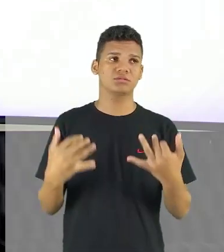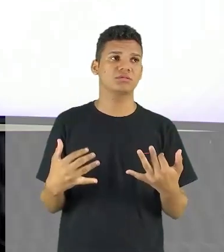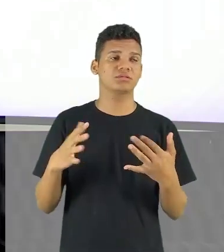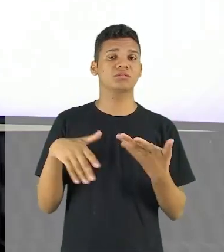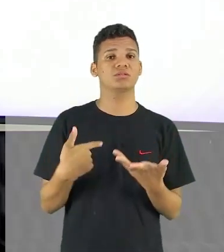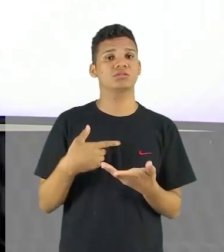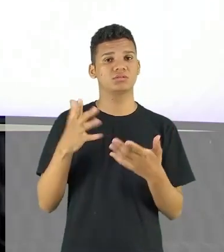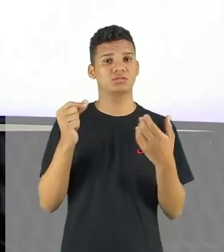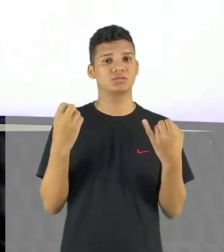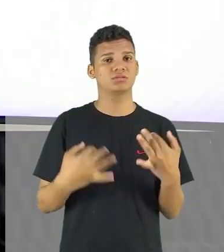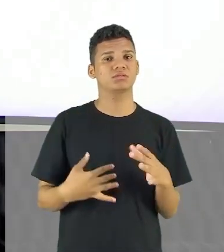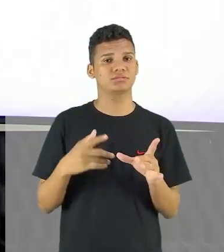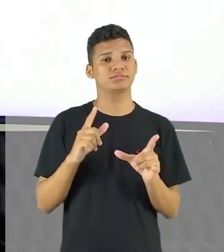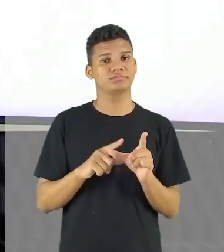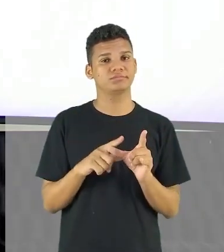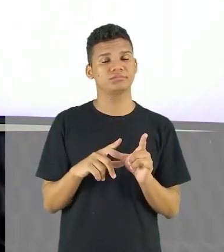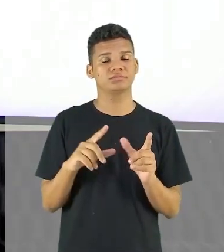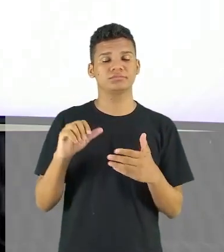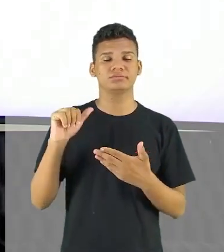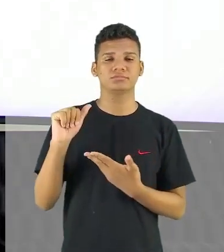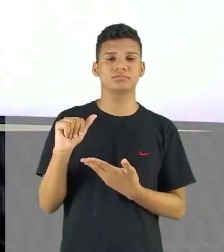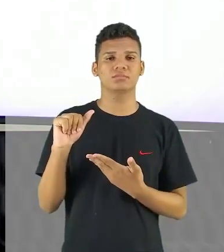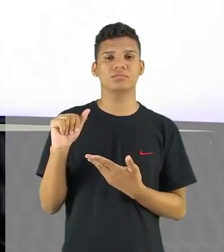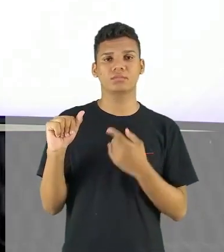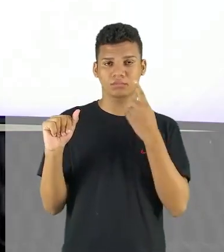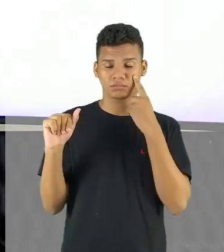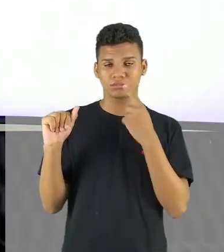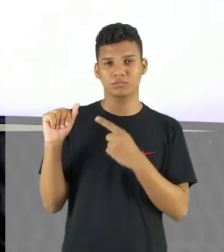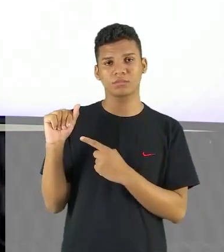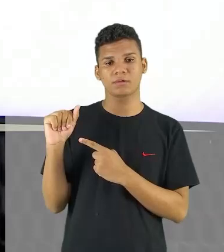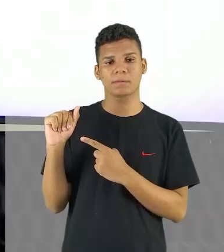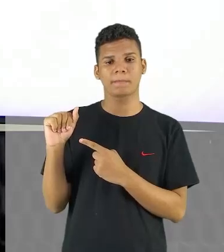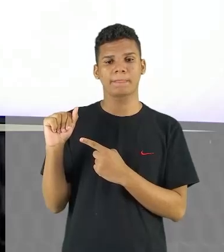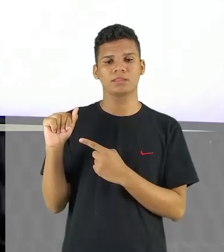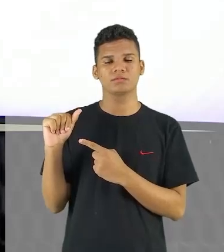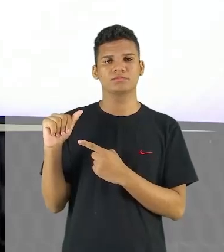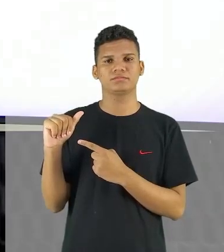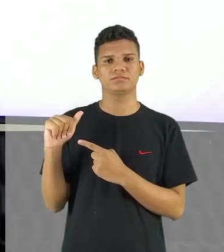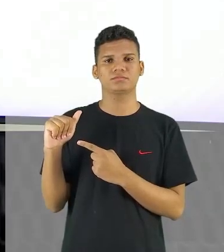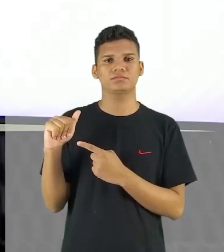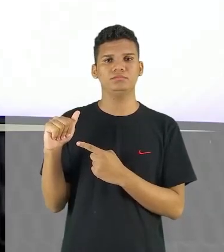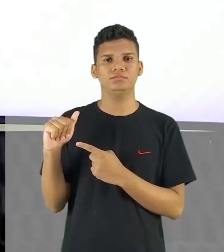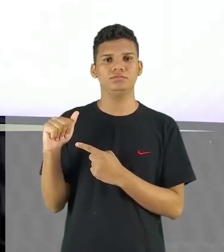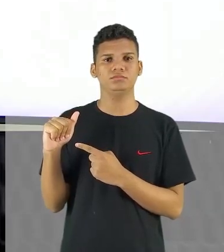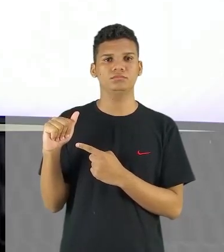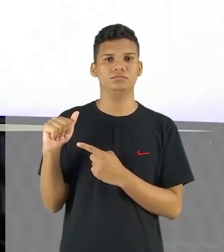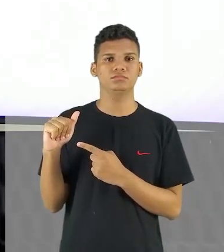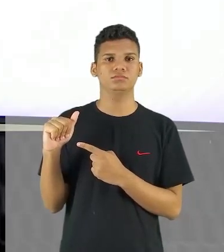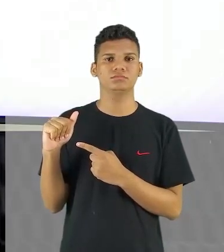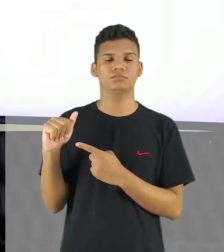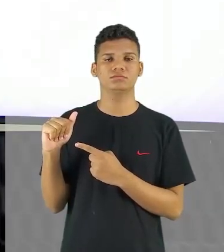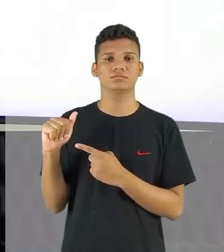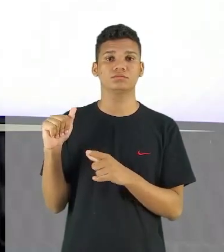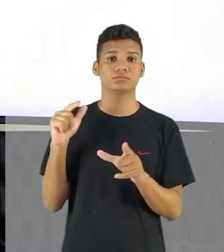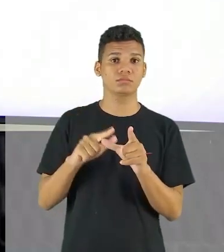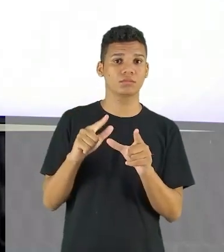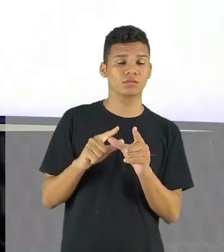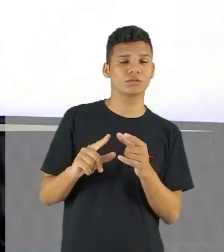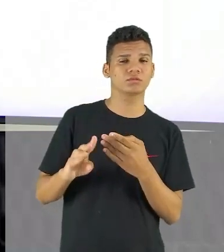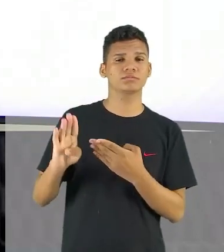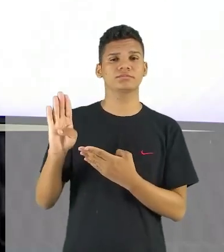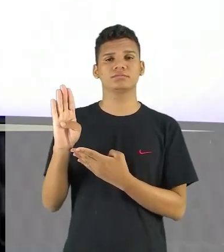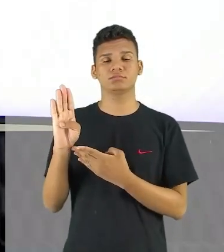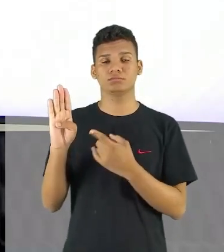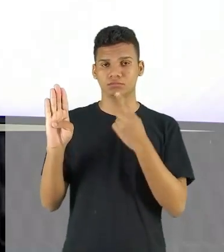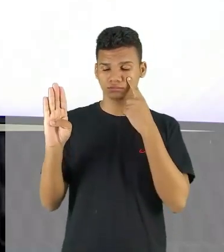são as ideias. Então, vamos ver as questões. Letra A. Necessidade de modernização do trabalho. Letra